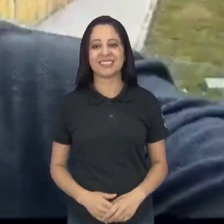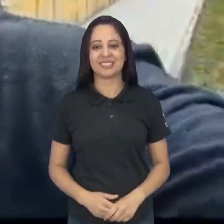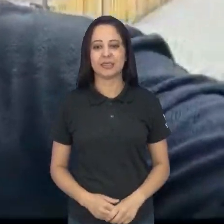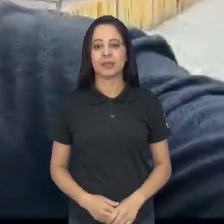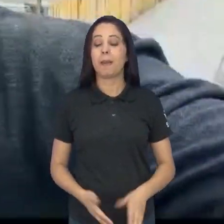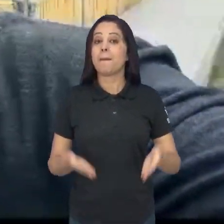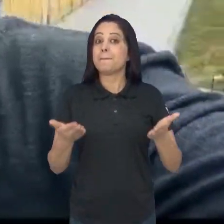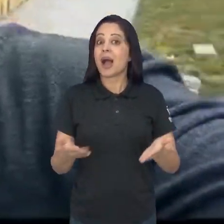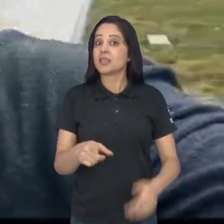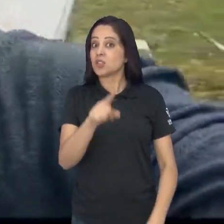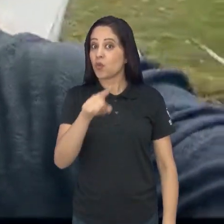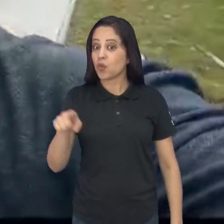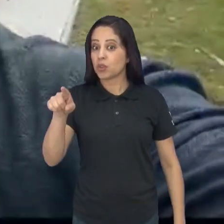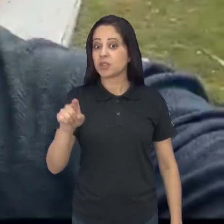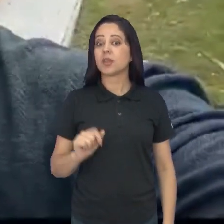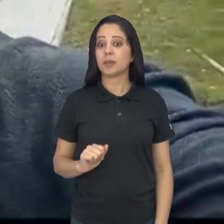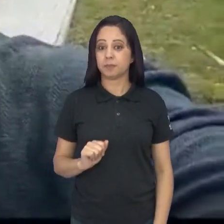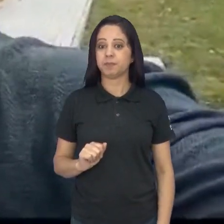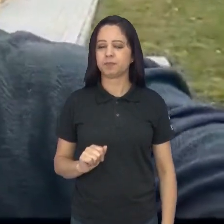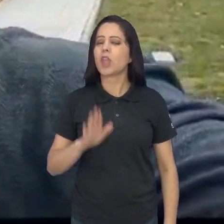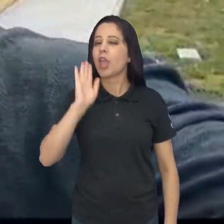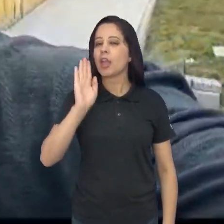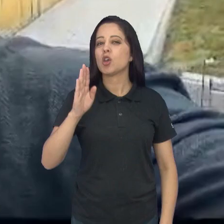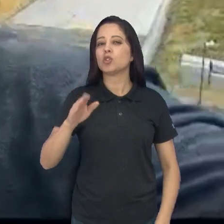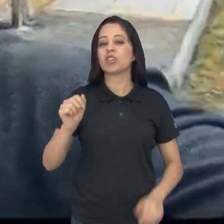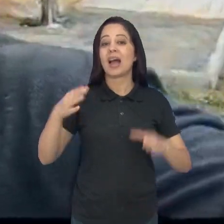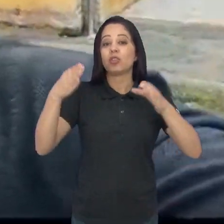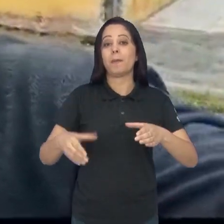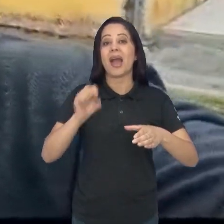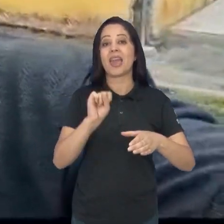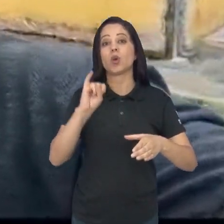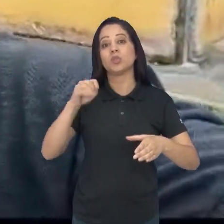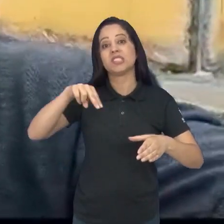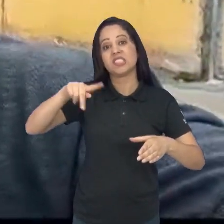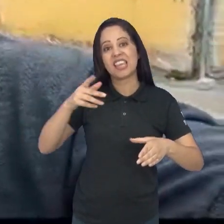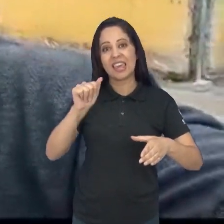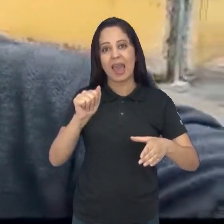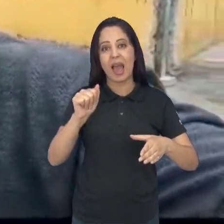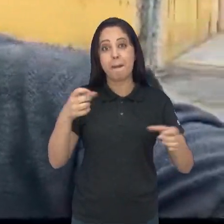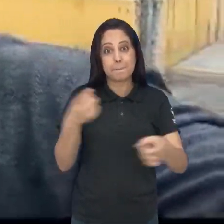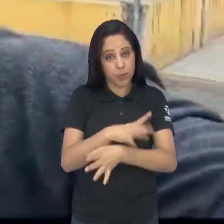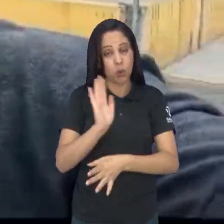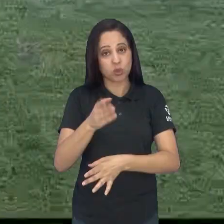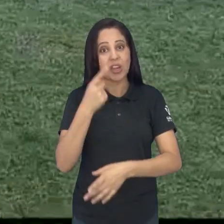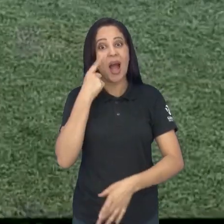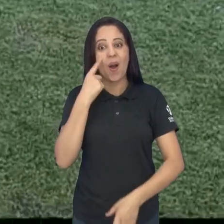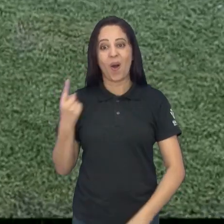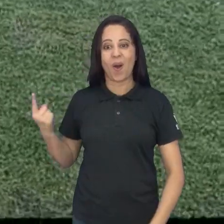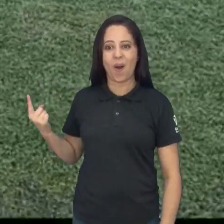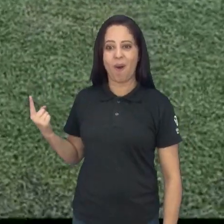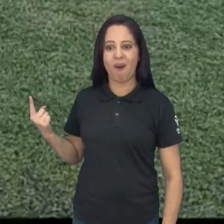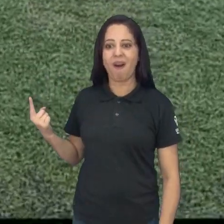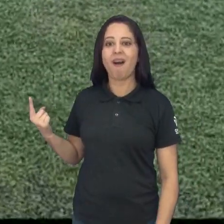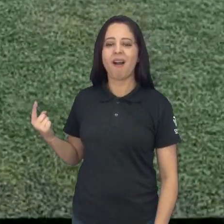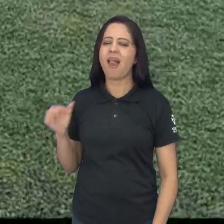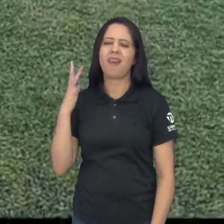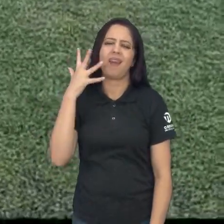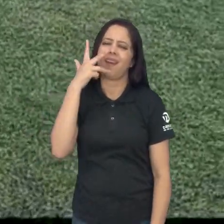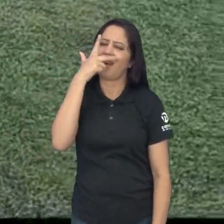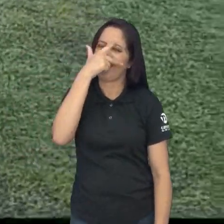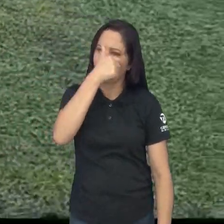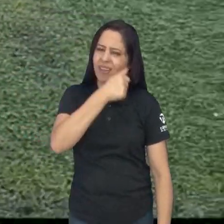Lembrar vocês que nós já fizemos uma quadra na Vila Sinhá. Dá uma olhada como que ficou a quadra da Vila Sinhá. Olha que coisa